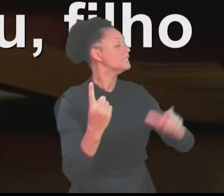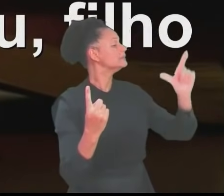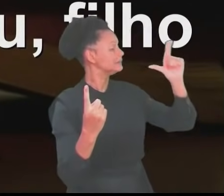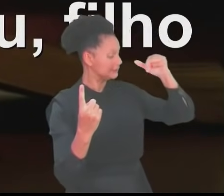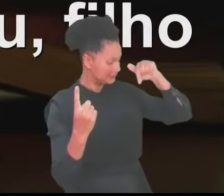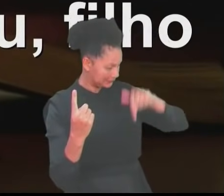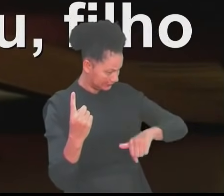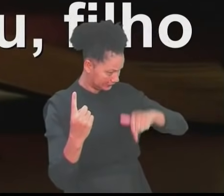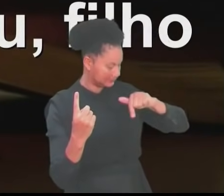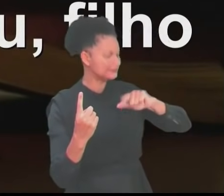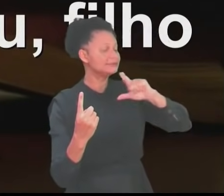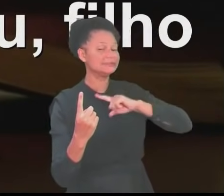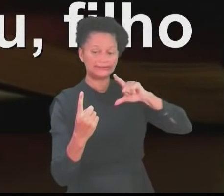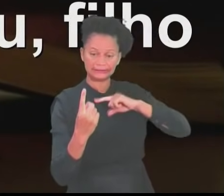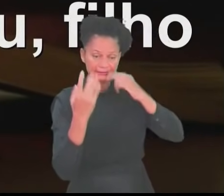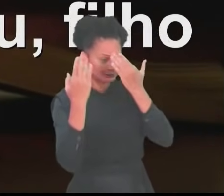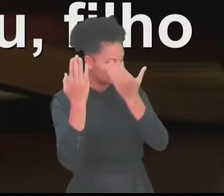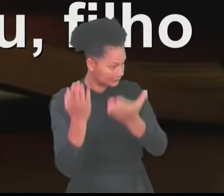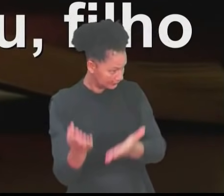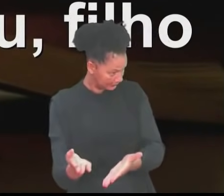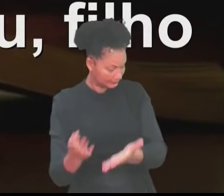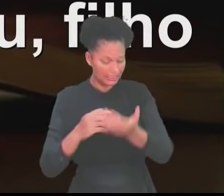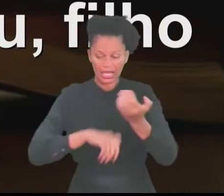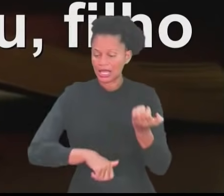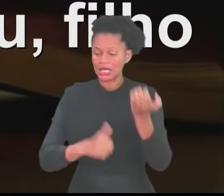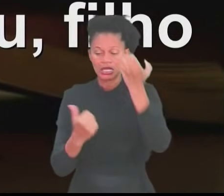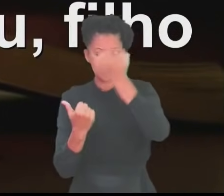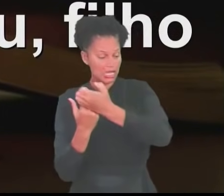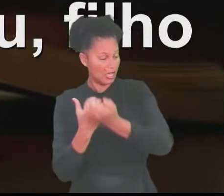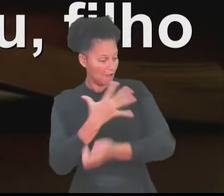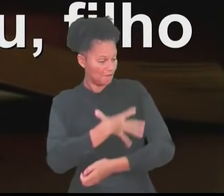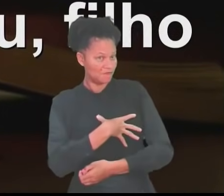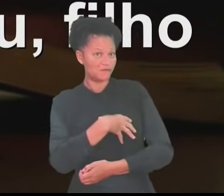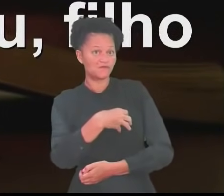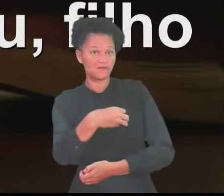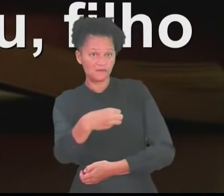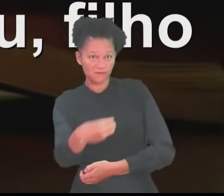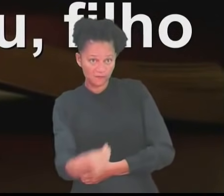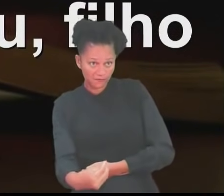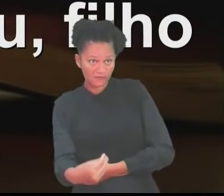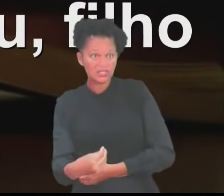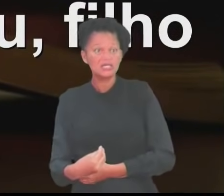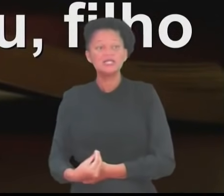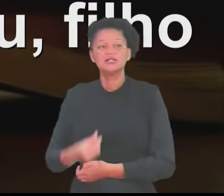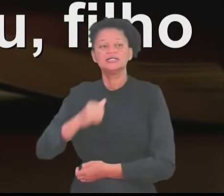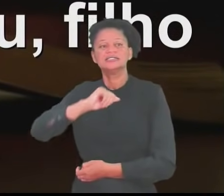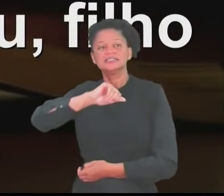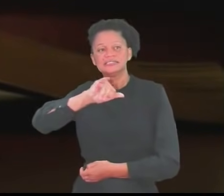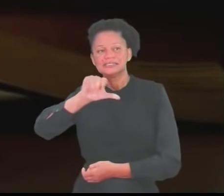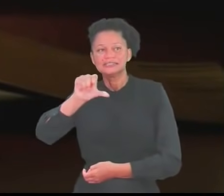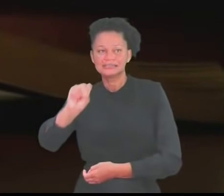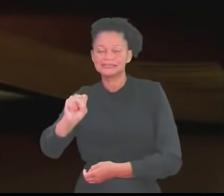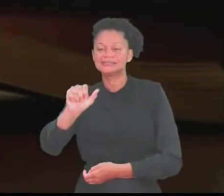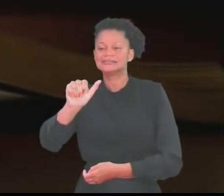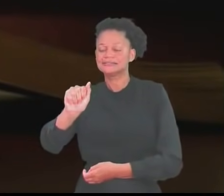aqui está Eliseu, filho de Safate,